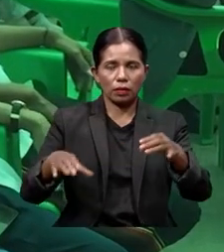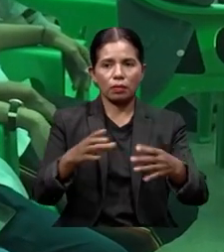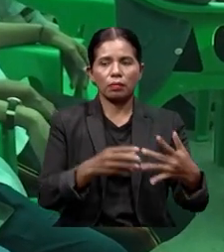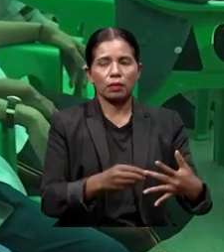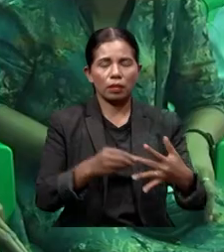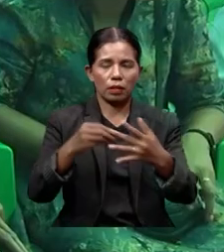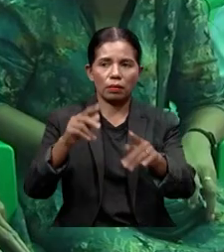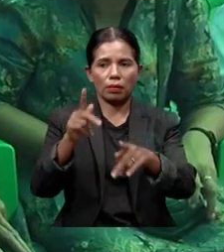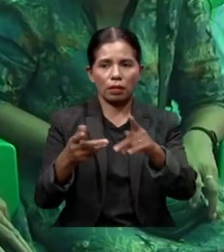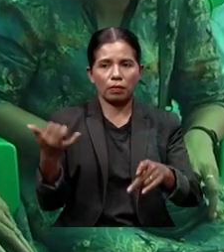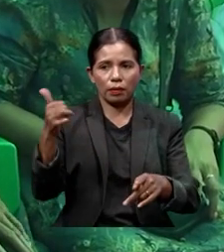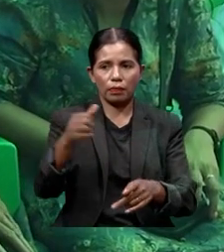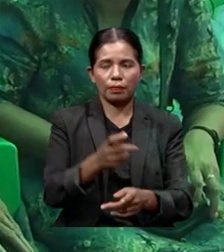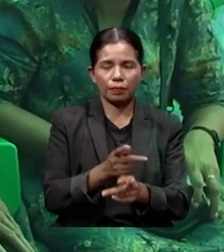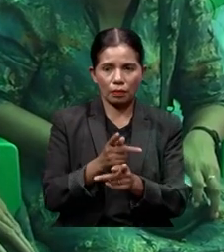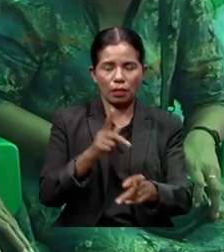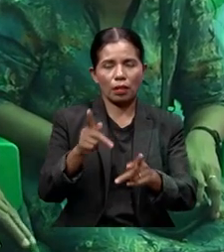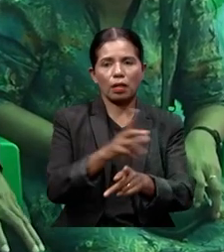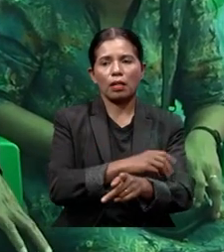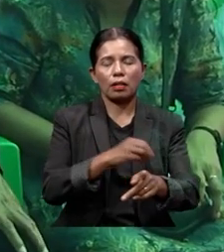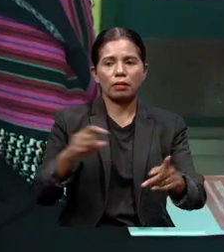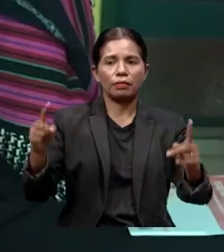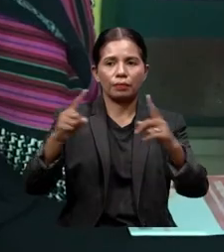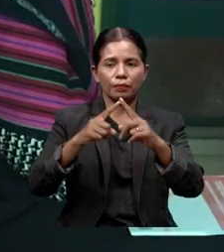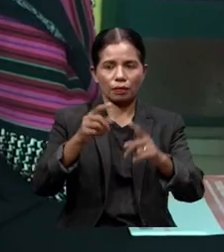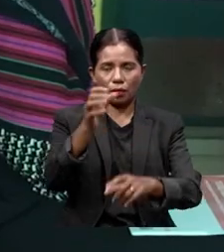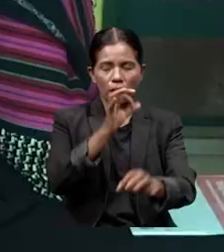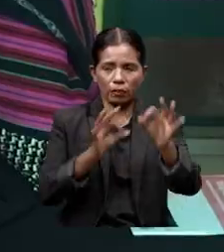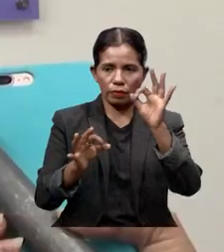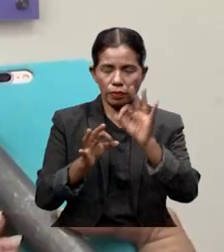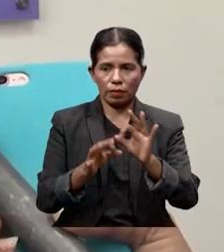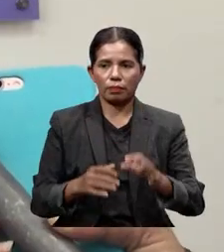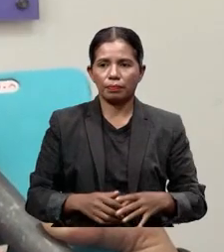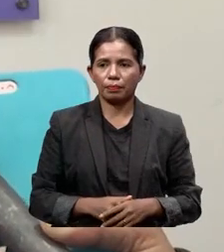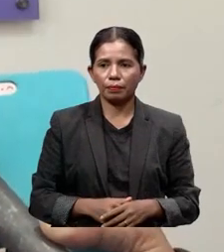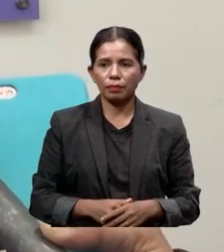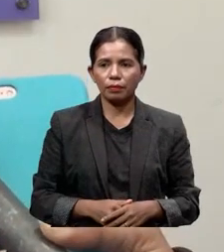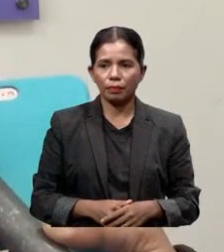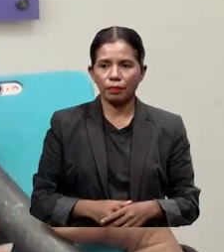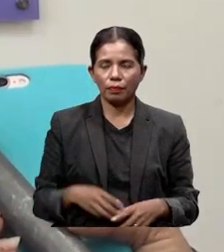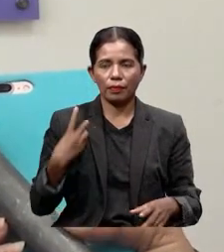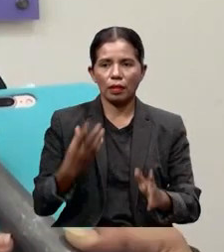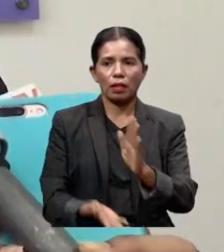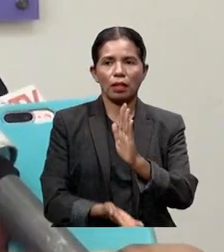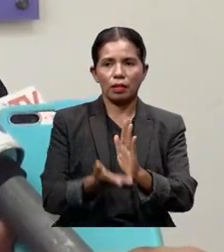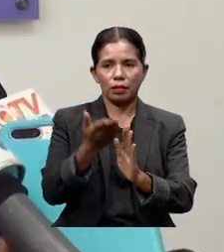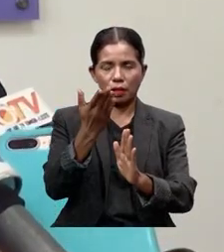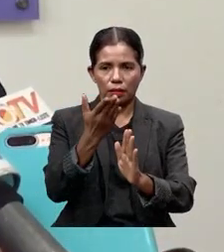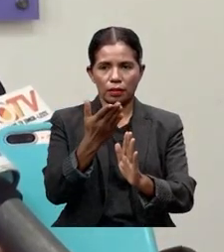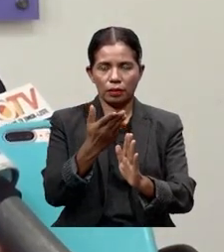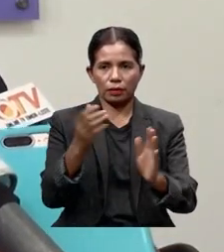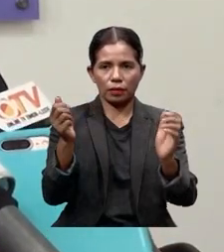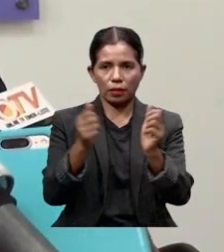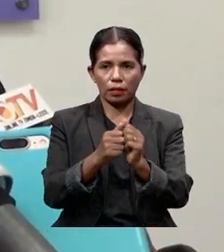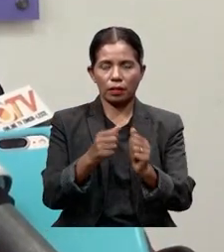para sobrevivente, por isso asseguramos privacidade no confidencialidade. Mejano asa capacidade pasuar saúde